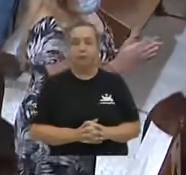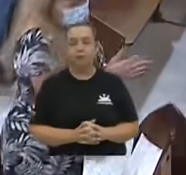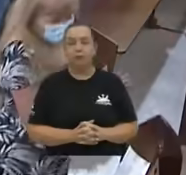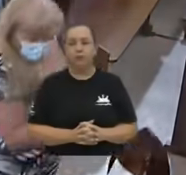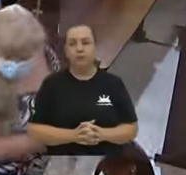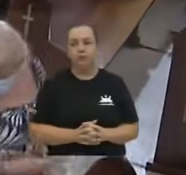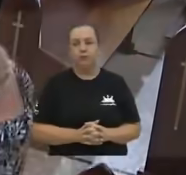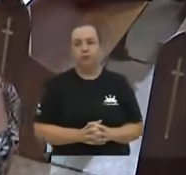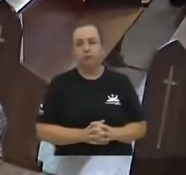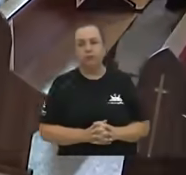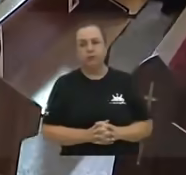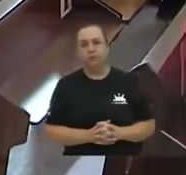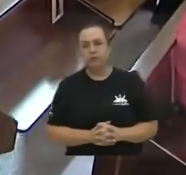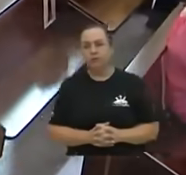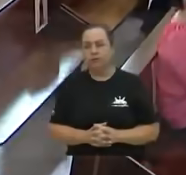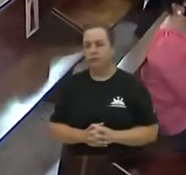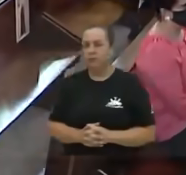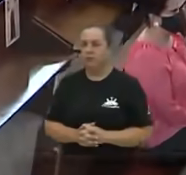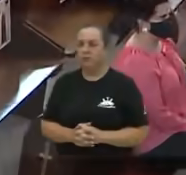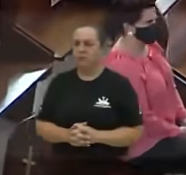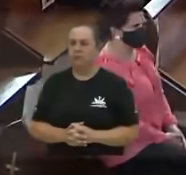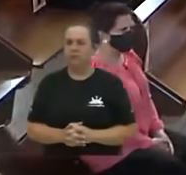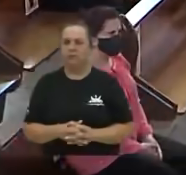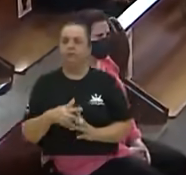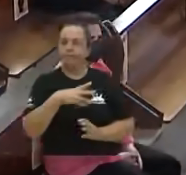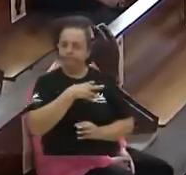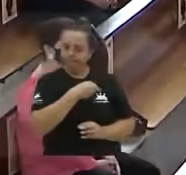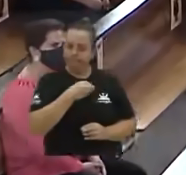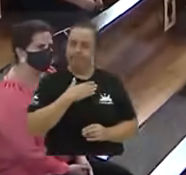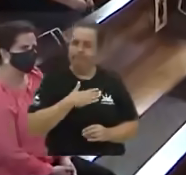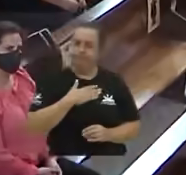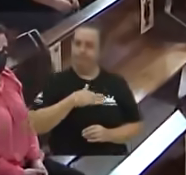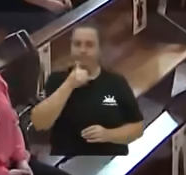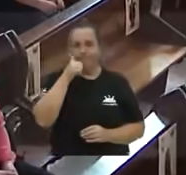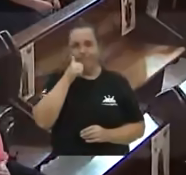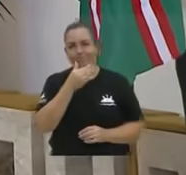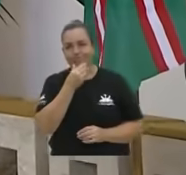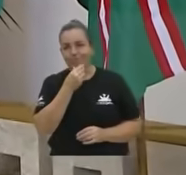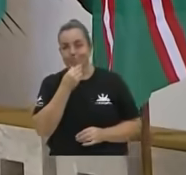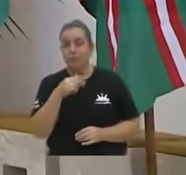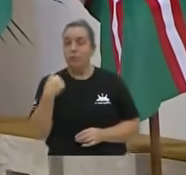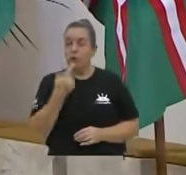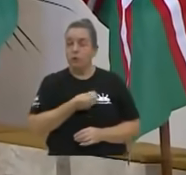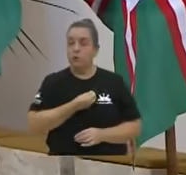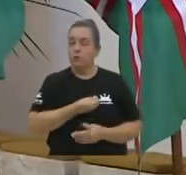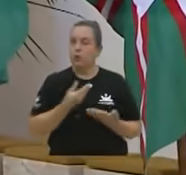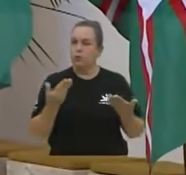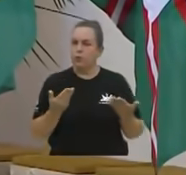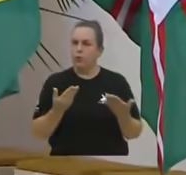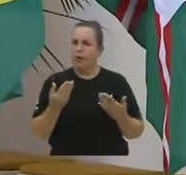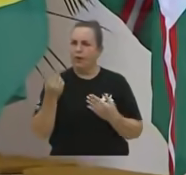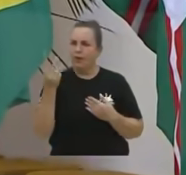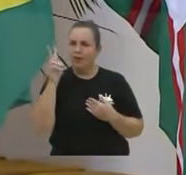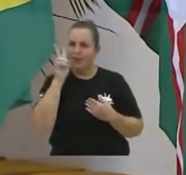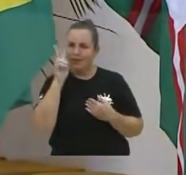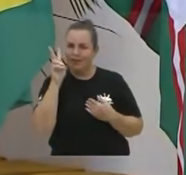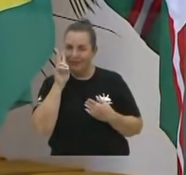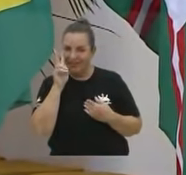Minha morte. Filhos e filhas, nós estamos na